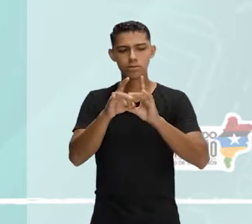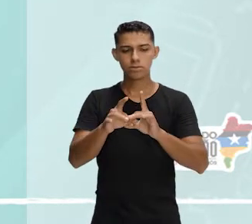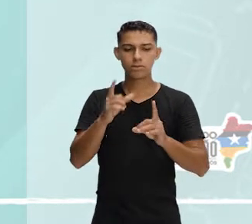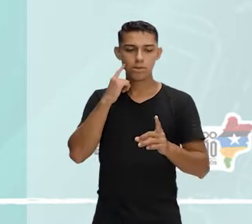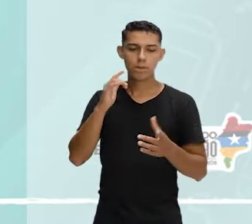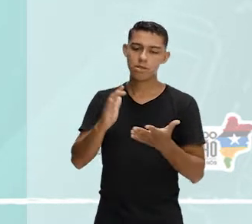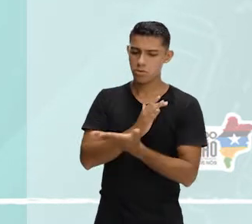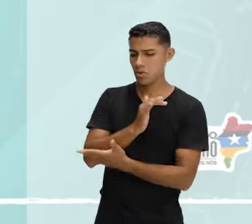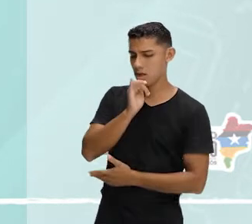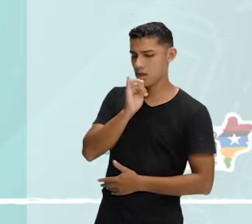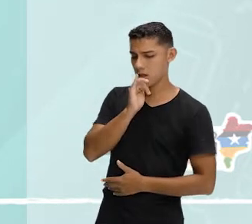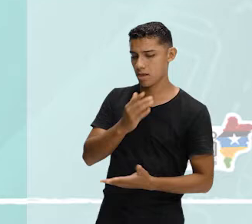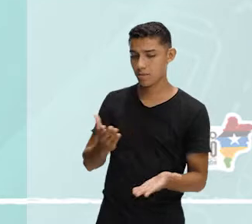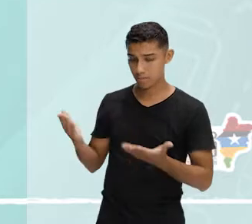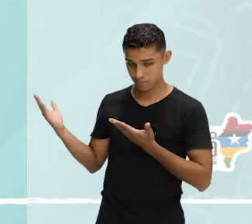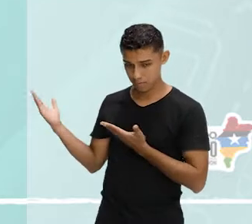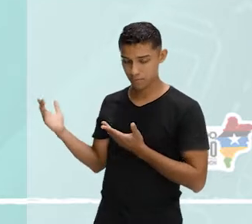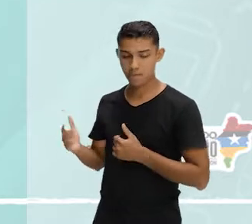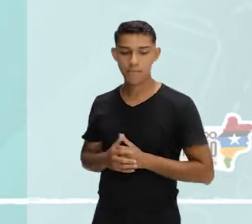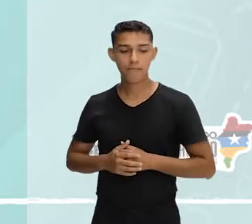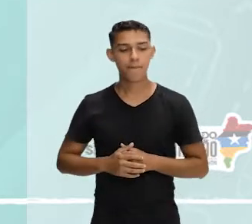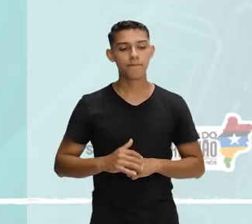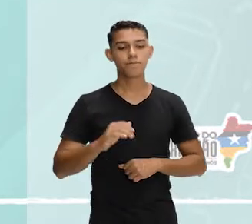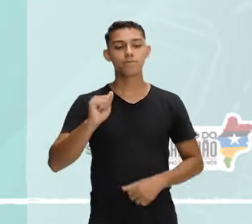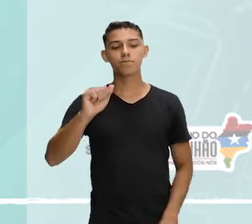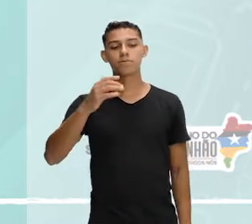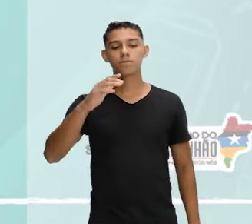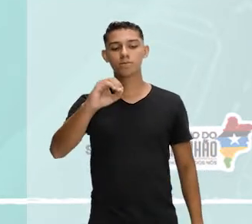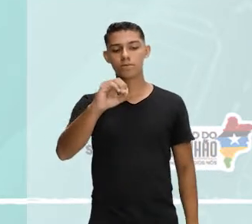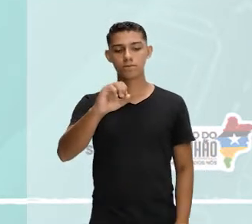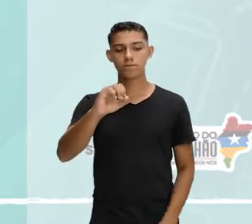trouxe alguns exemplos para vocês. O aço,